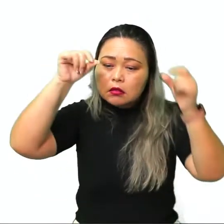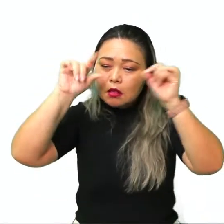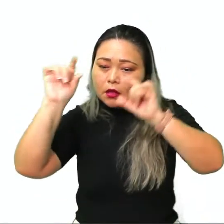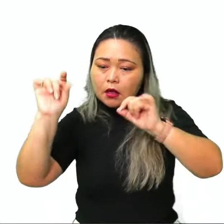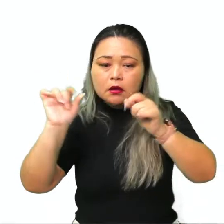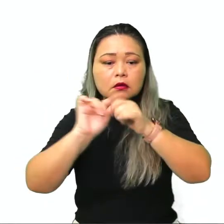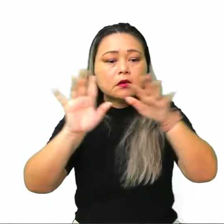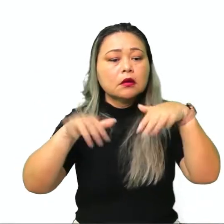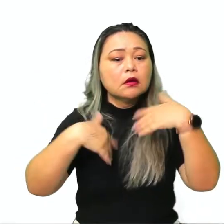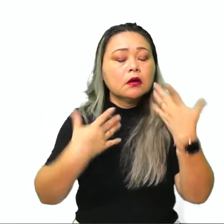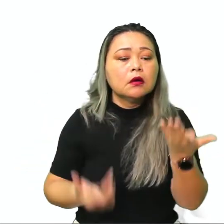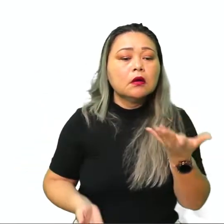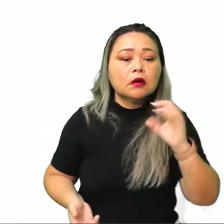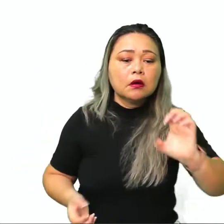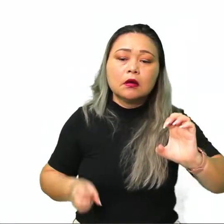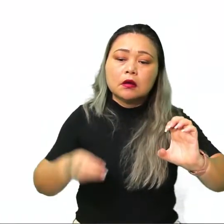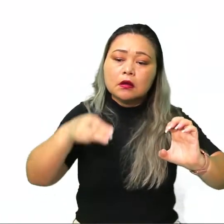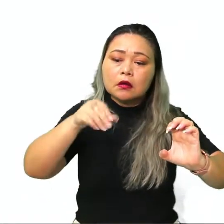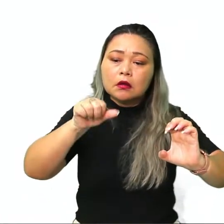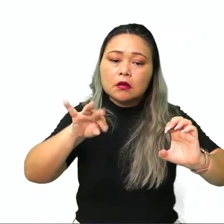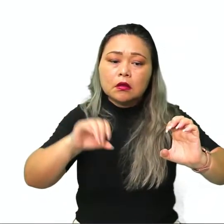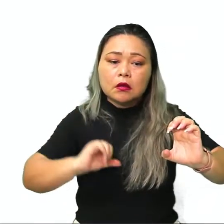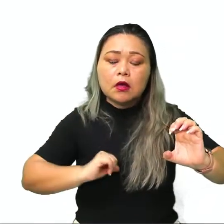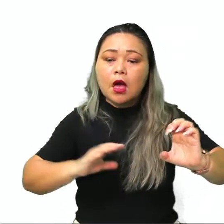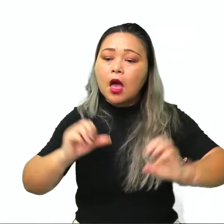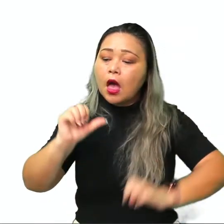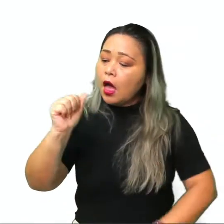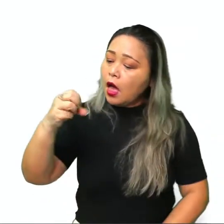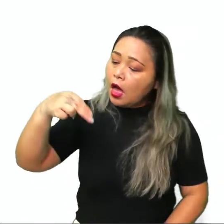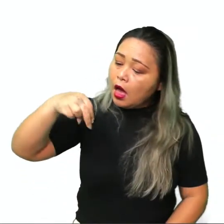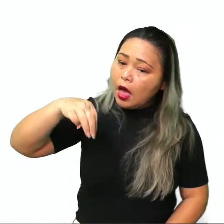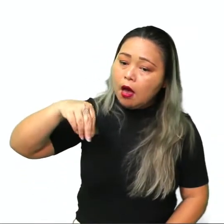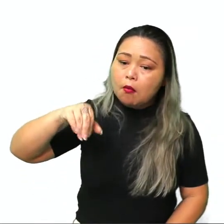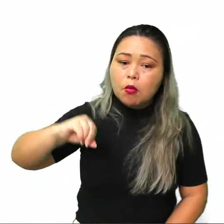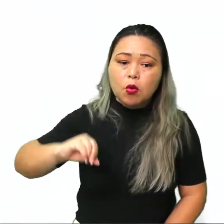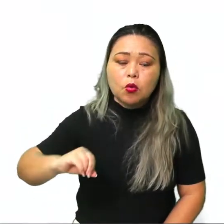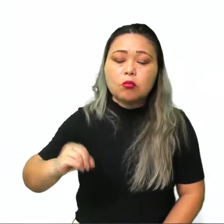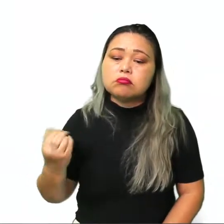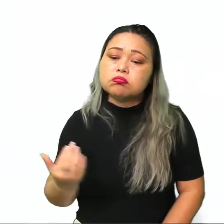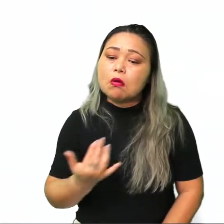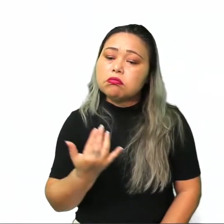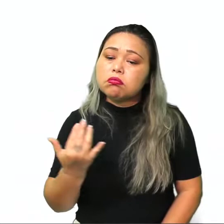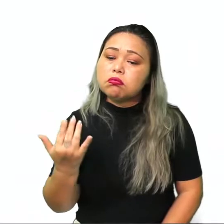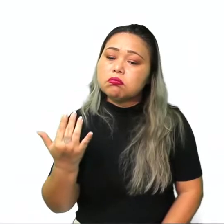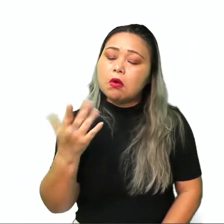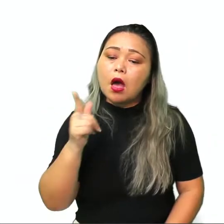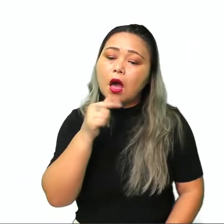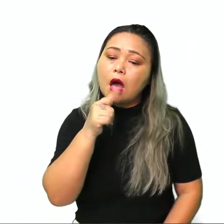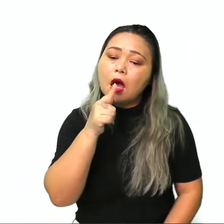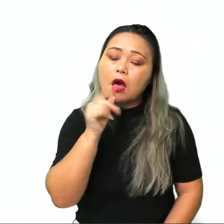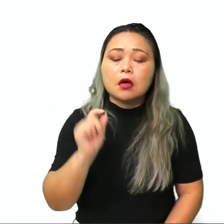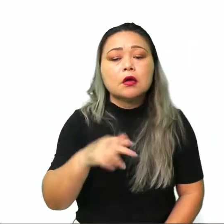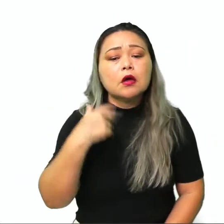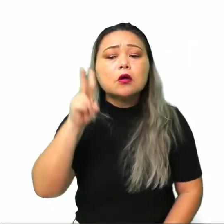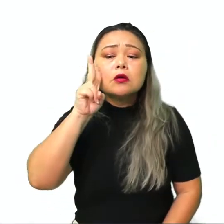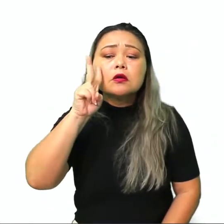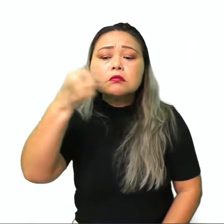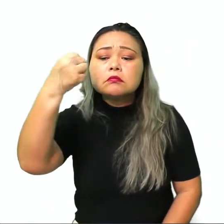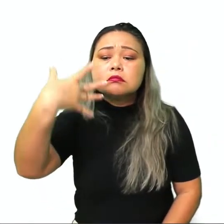água. E, metano, amônia e vapor de água. O que a gente lembra, né,